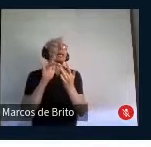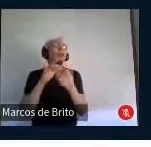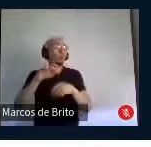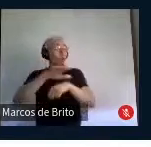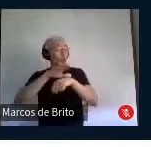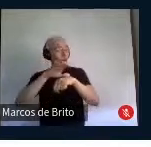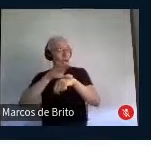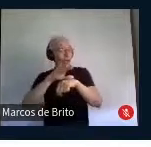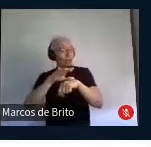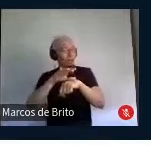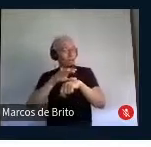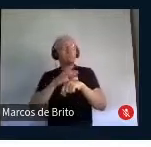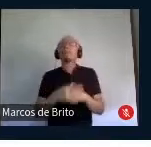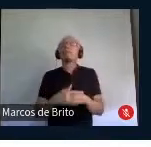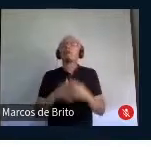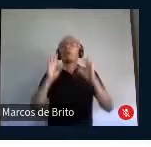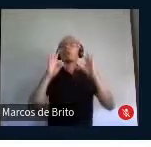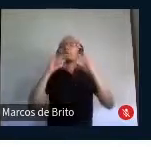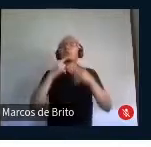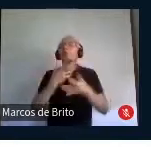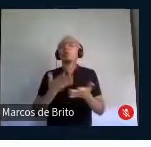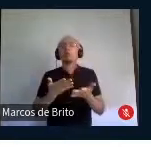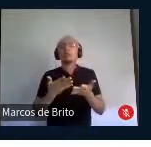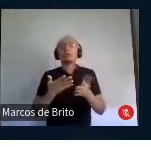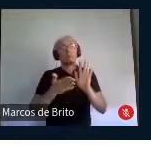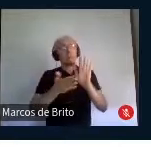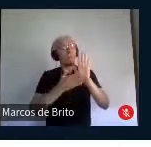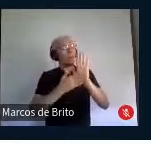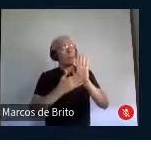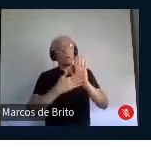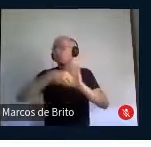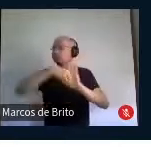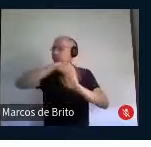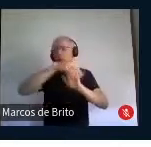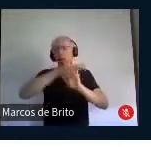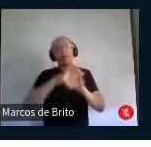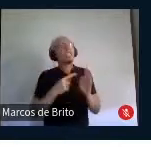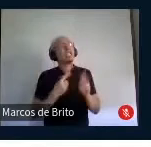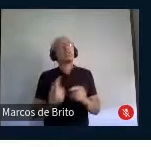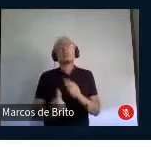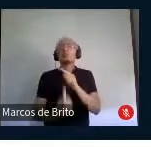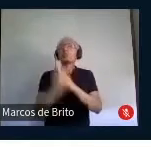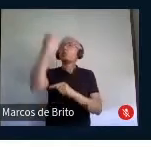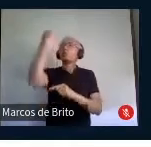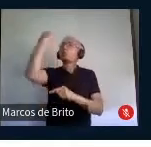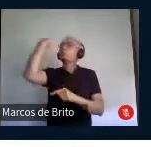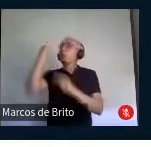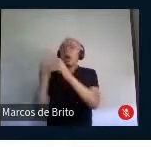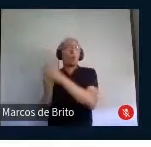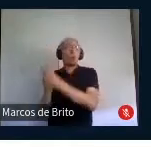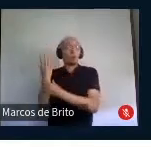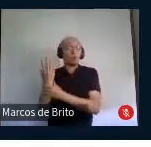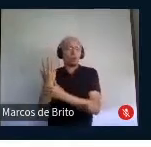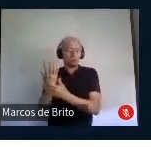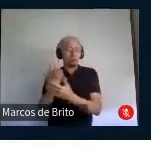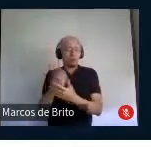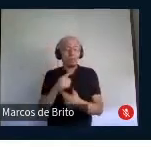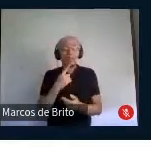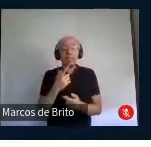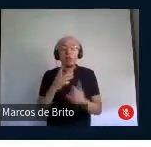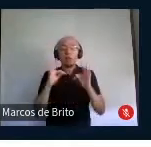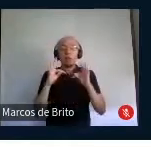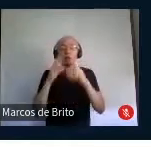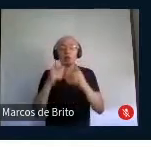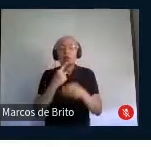CAIS, ele disponibilizou todas as suas propostas de curso desde sua inauguração. Ou seja, nós tivemos acesso